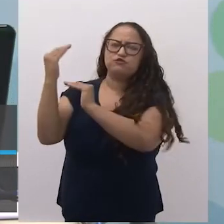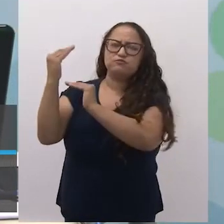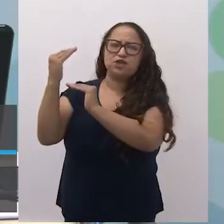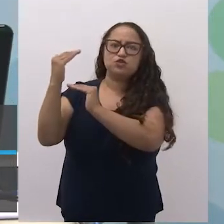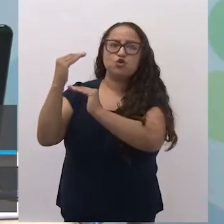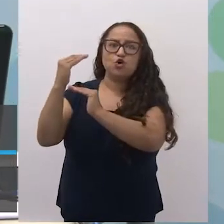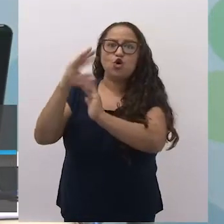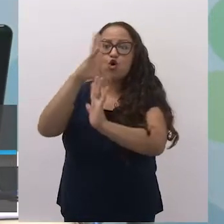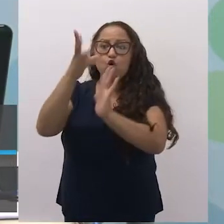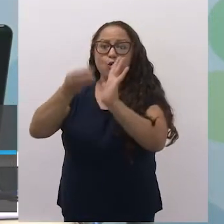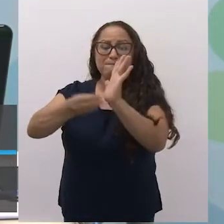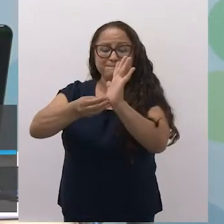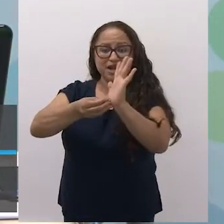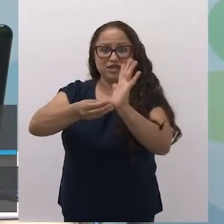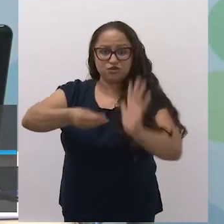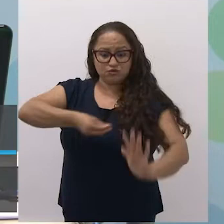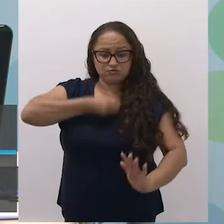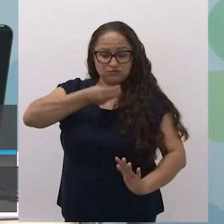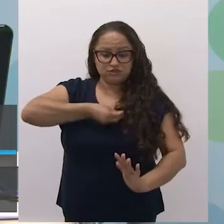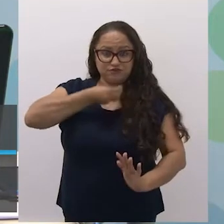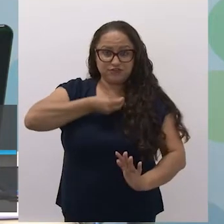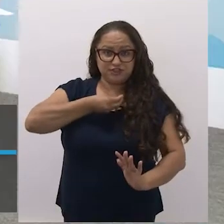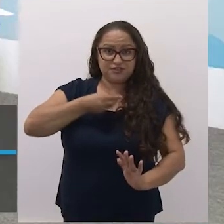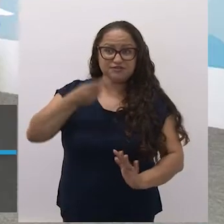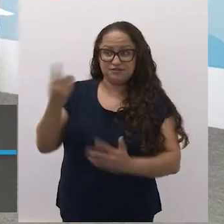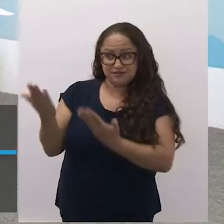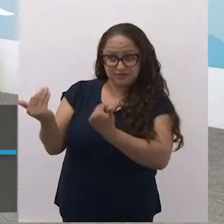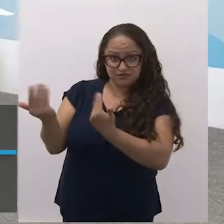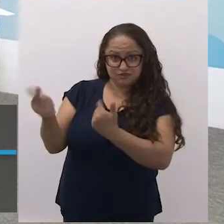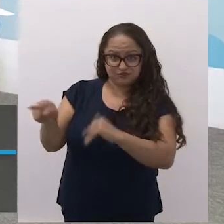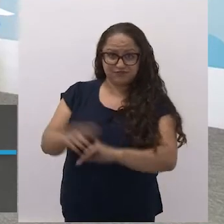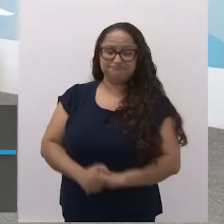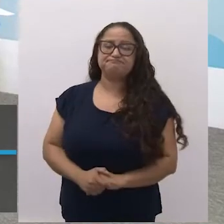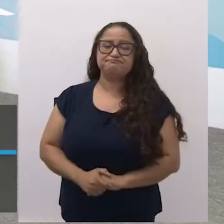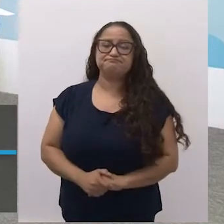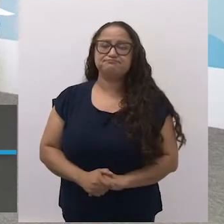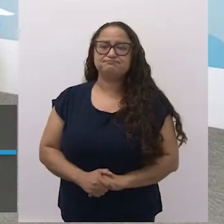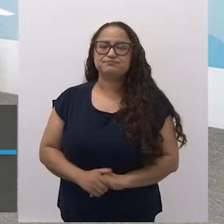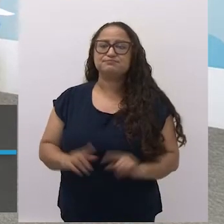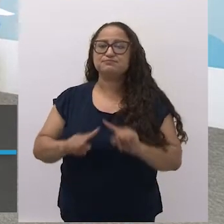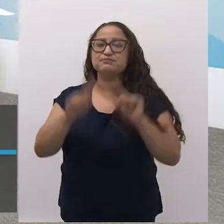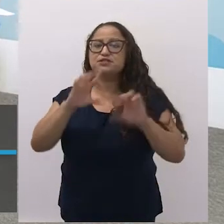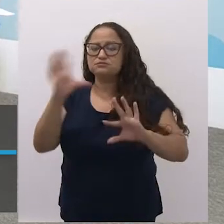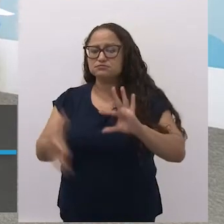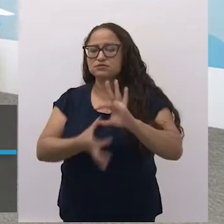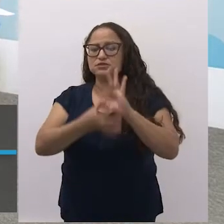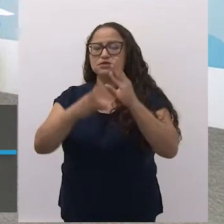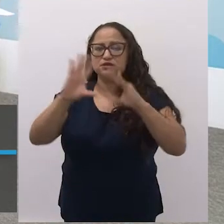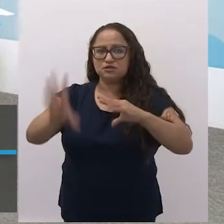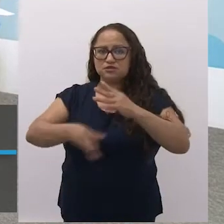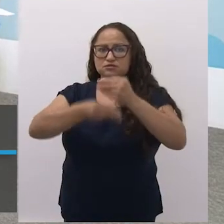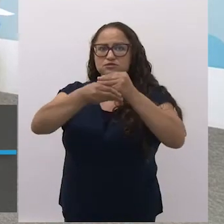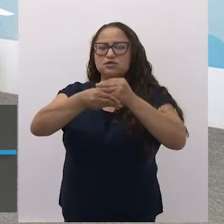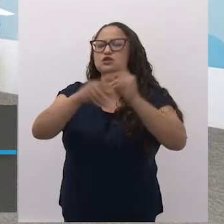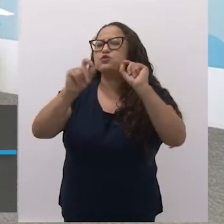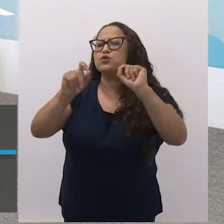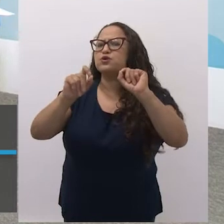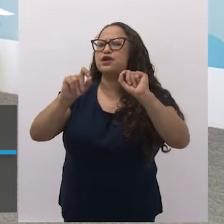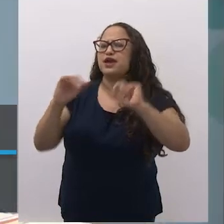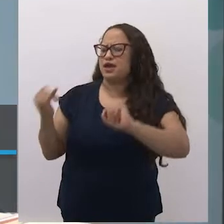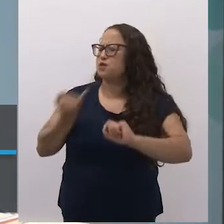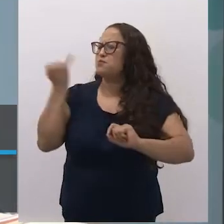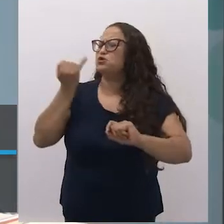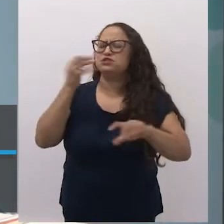mais formal desse adolescente. Então, só para reiterando, né, toda a importância dessa formação de